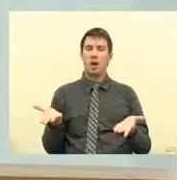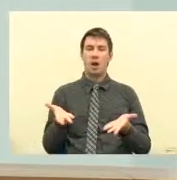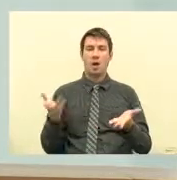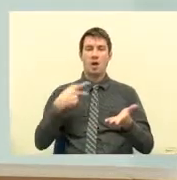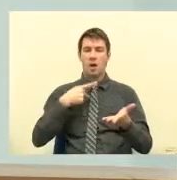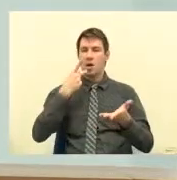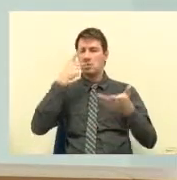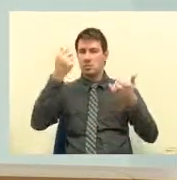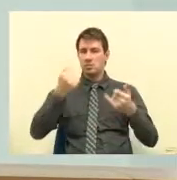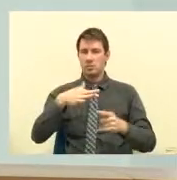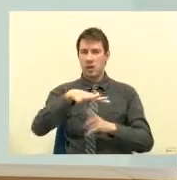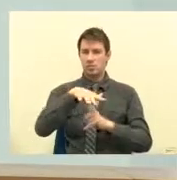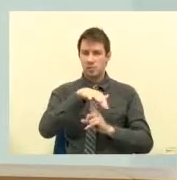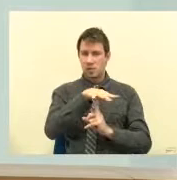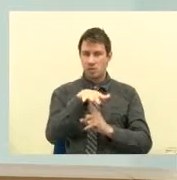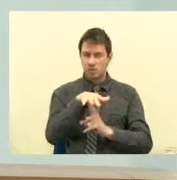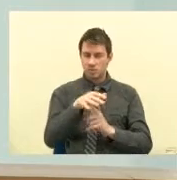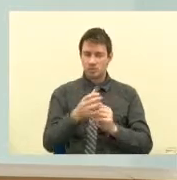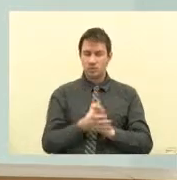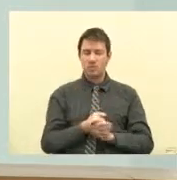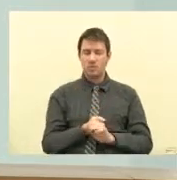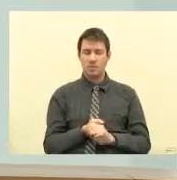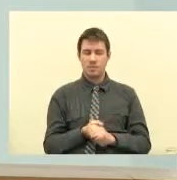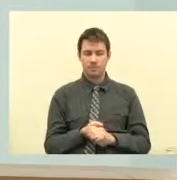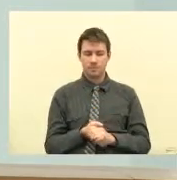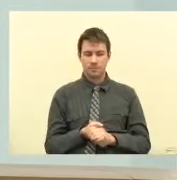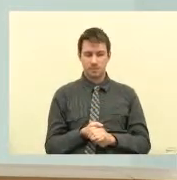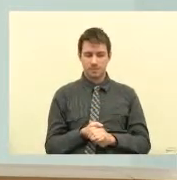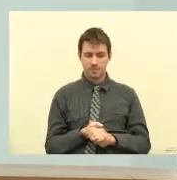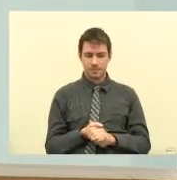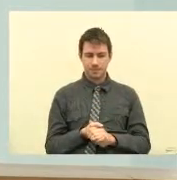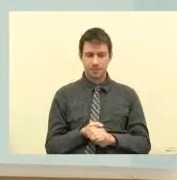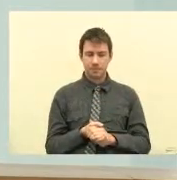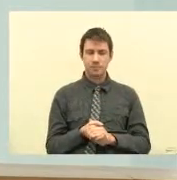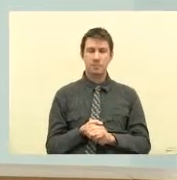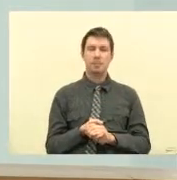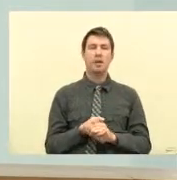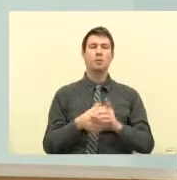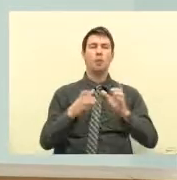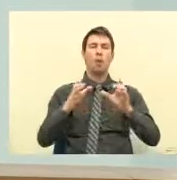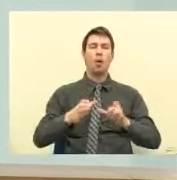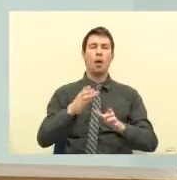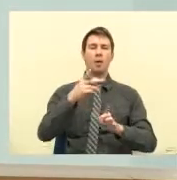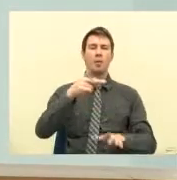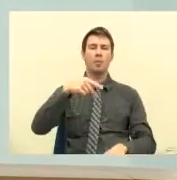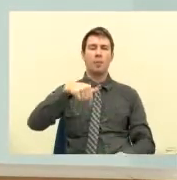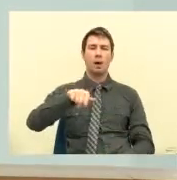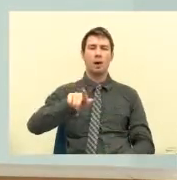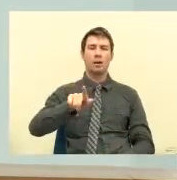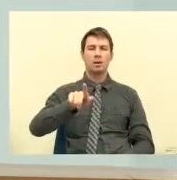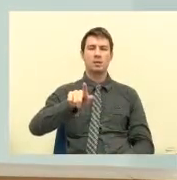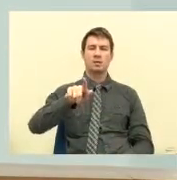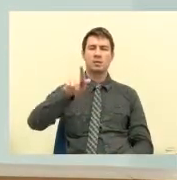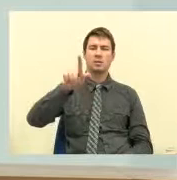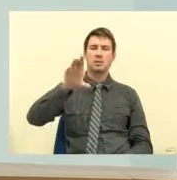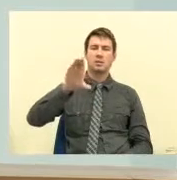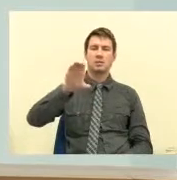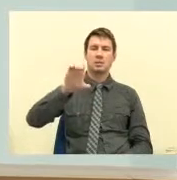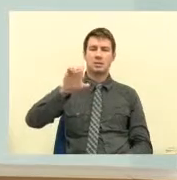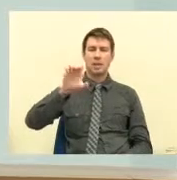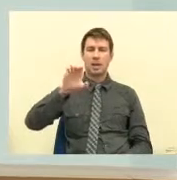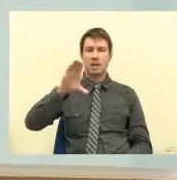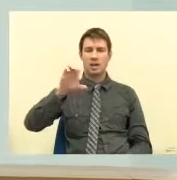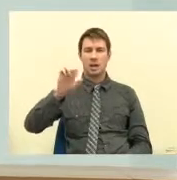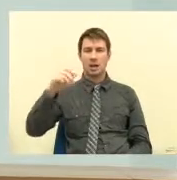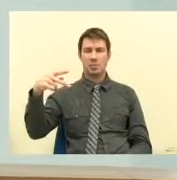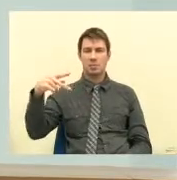pouco do meio ambiente. E ali no Parque Secap, está sendo construído, seu Rodolfo,